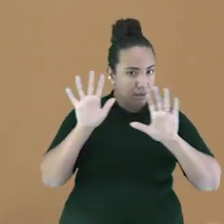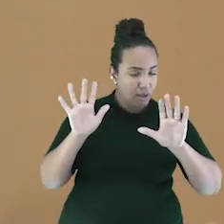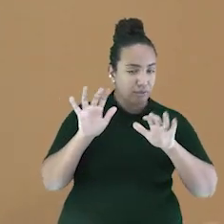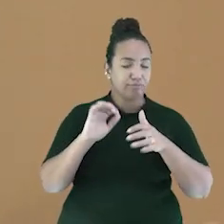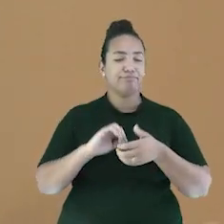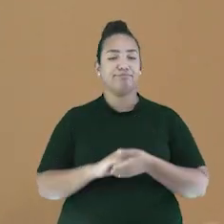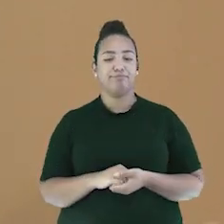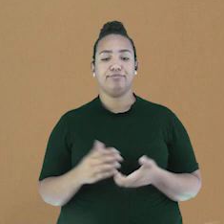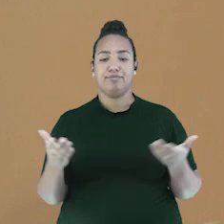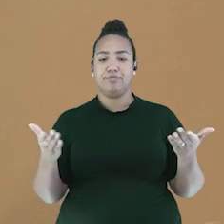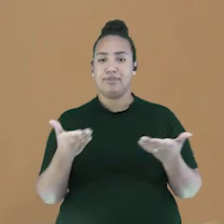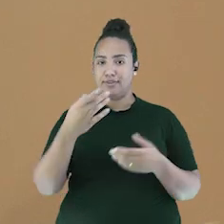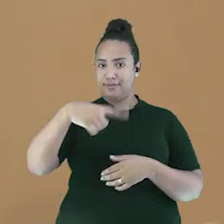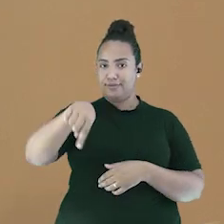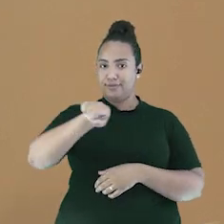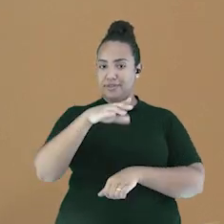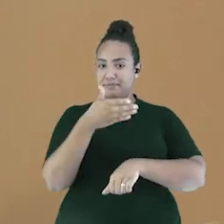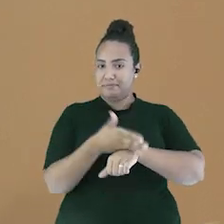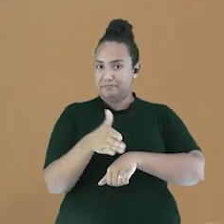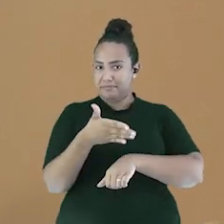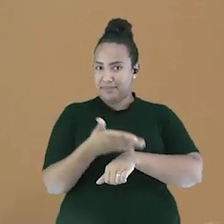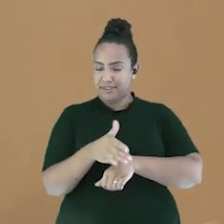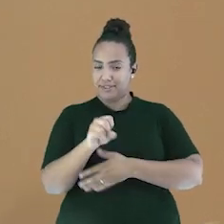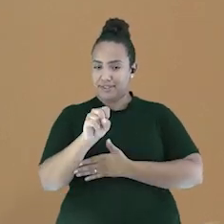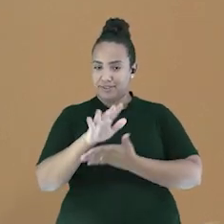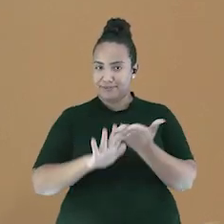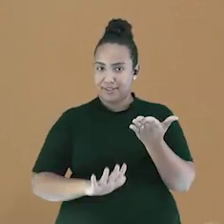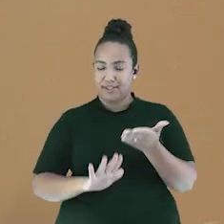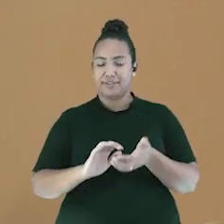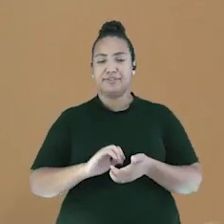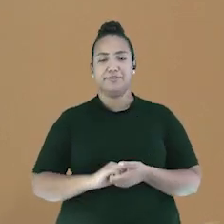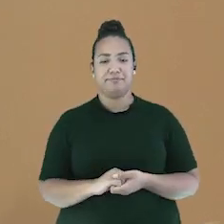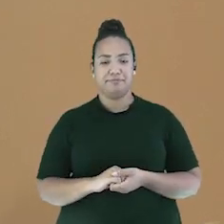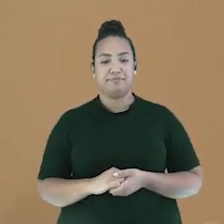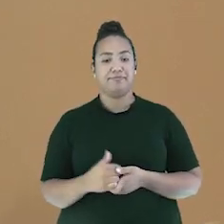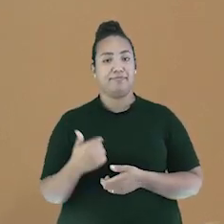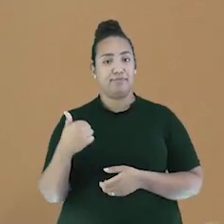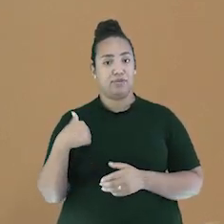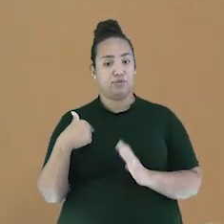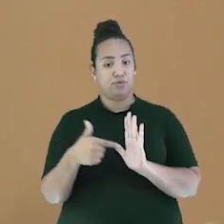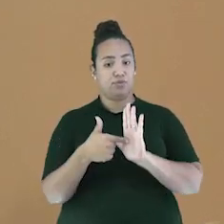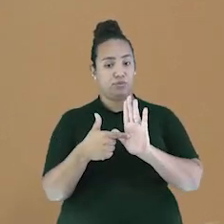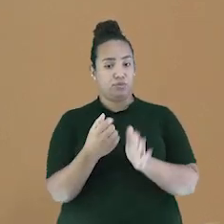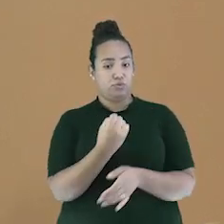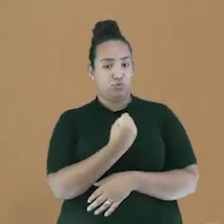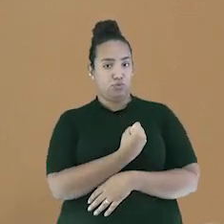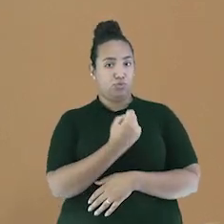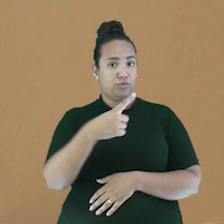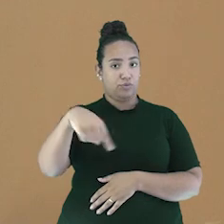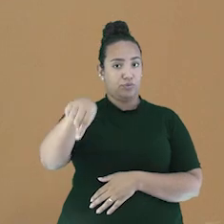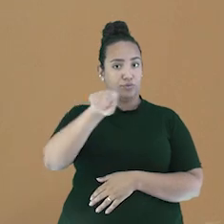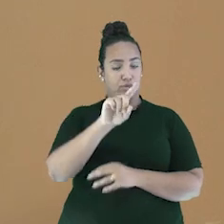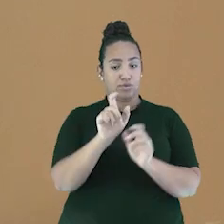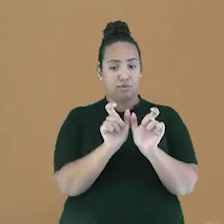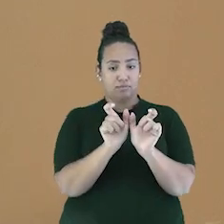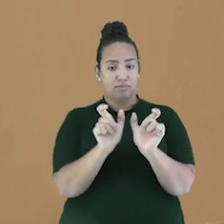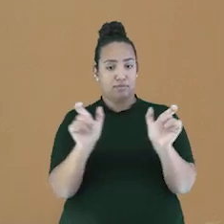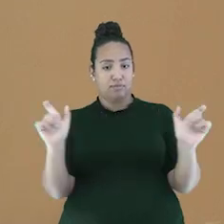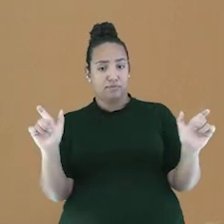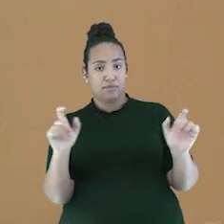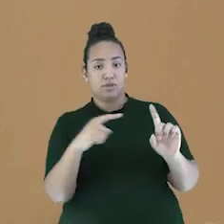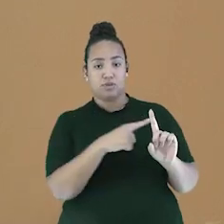é hora de você testar os seus conhecimentos eu vou te passar um número e você vai fazer a decomposição